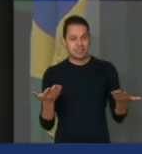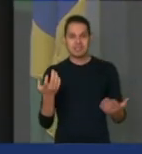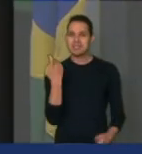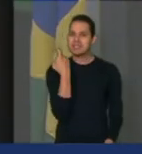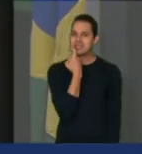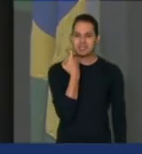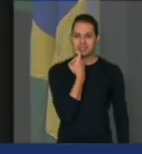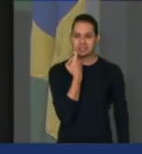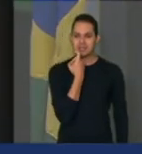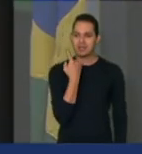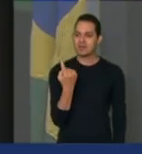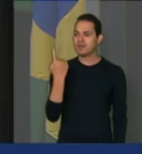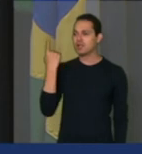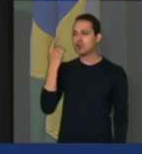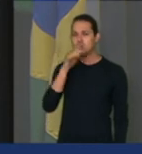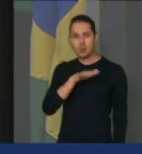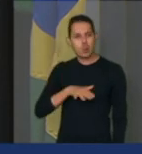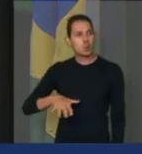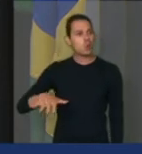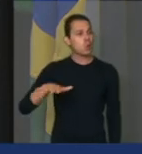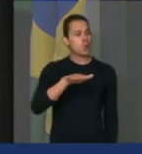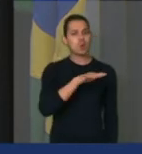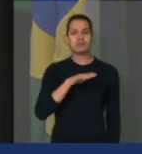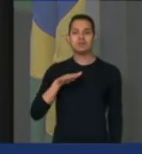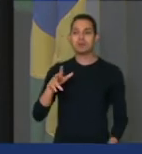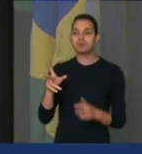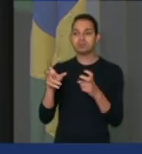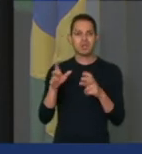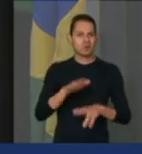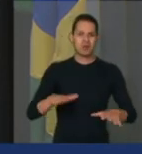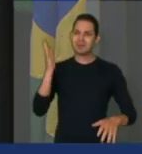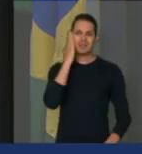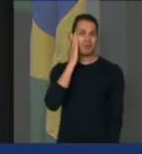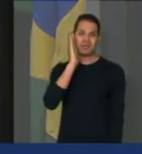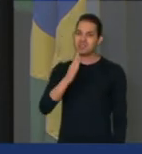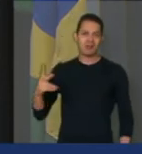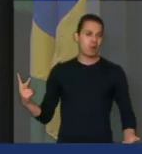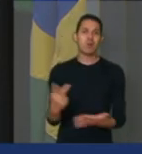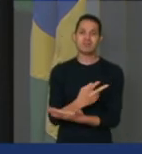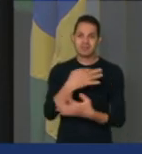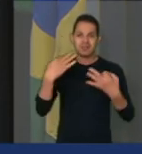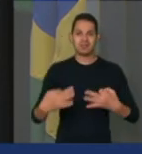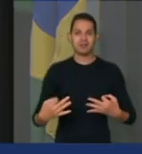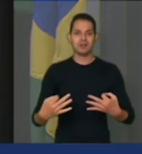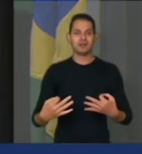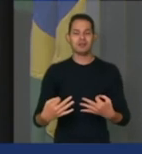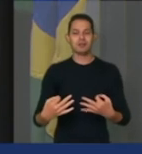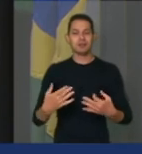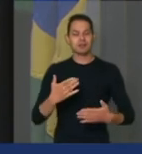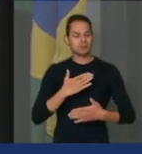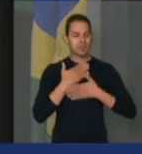sexta-feira todos nós vimos o que todos já sabíamos que aconteceria e fomos